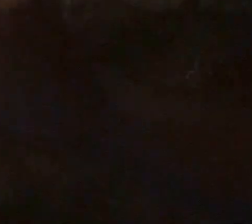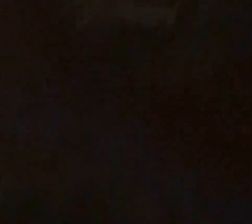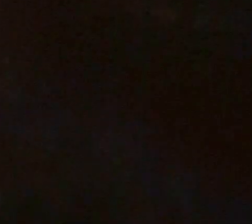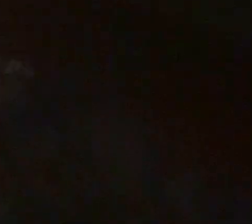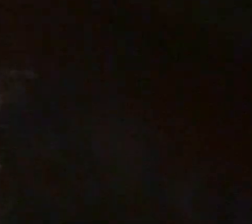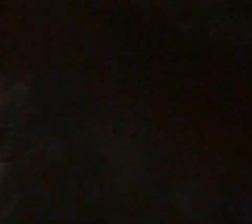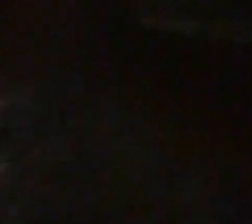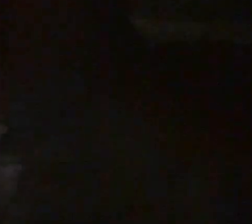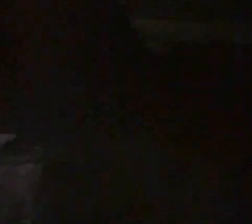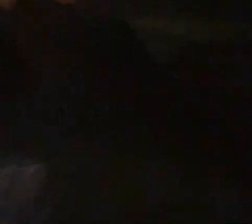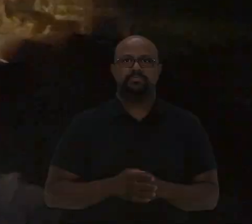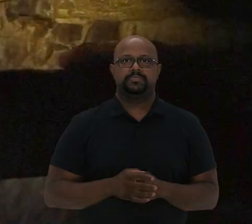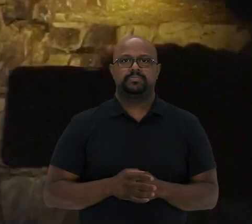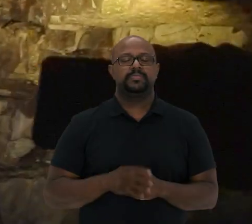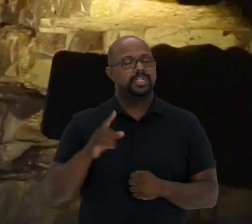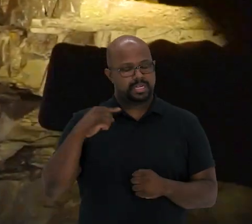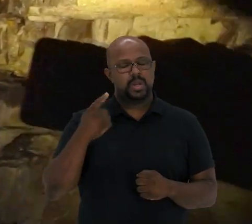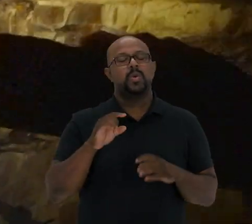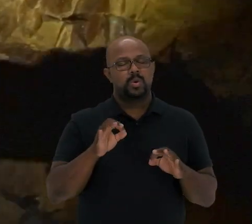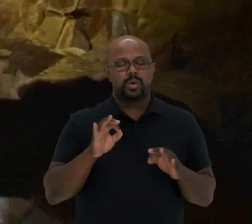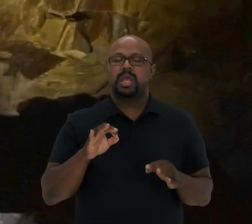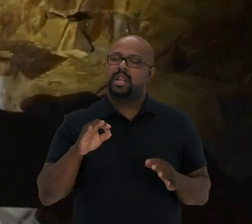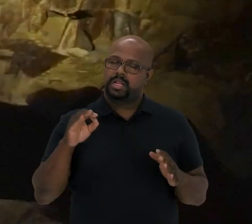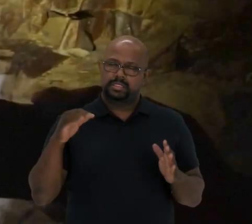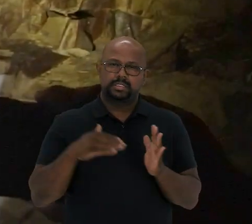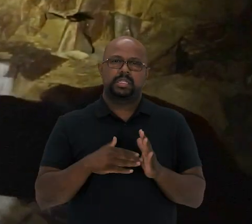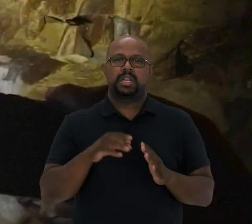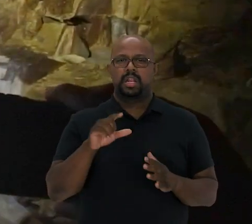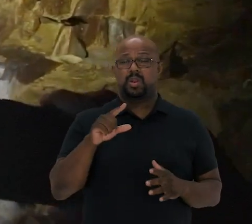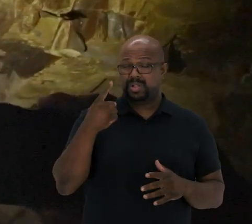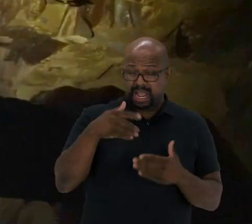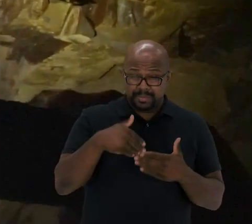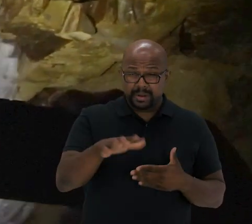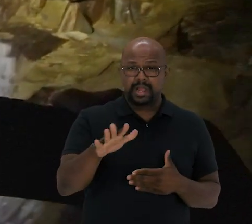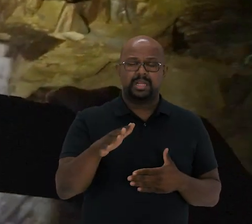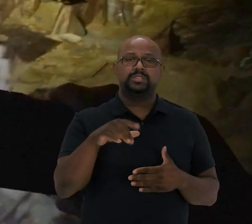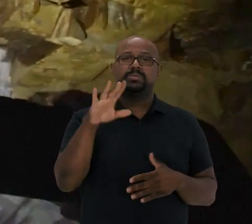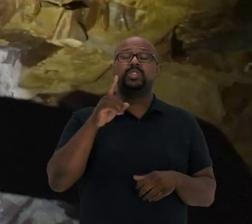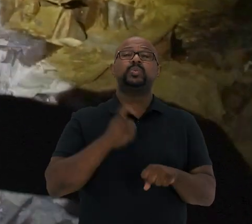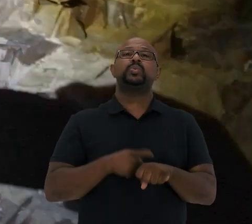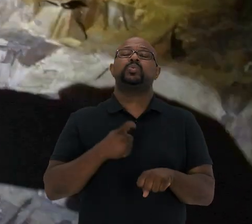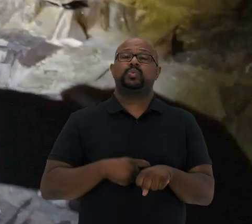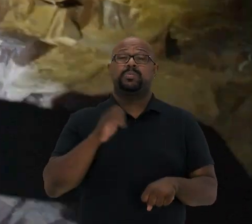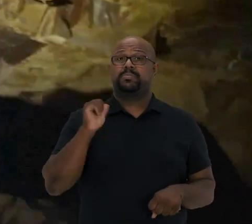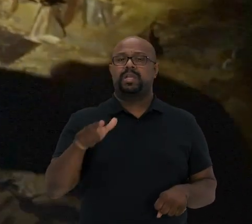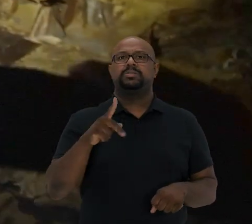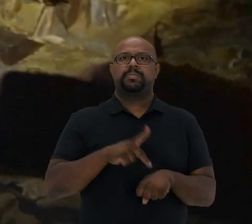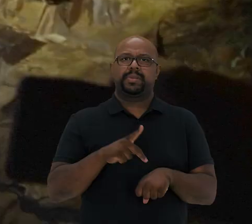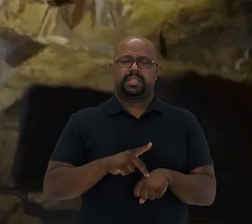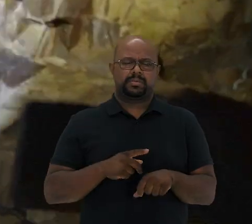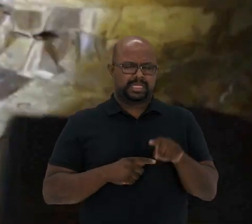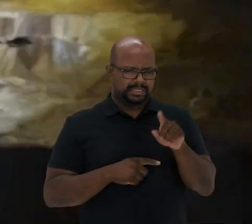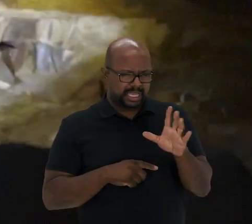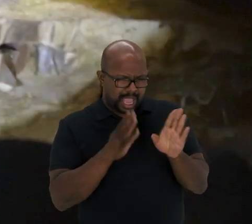Ele era louco, até ali era louco. Dali para lá tinha um troço mais duro que a pedra.